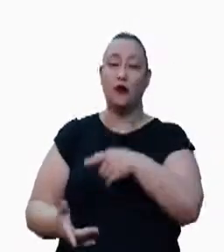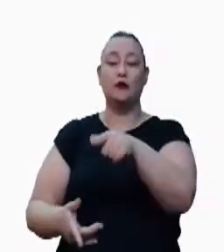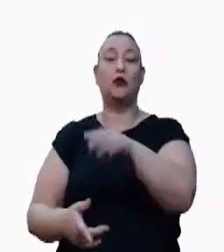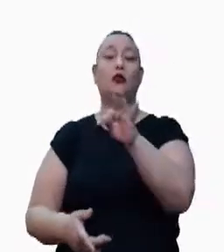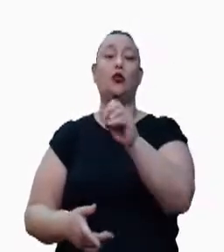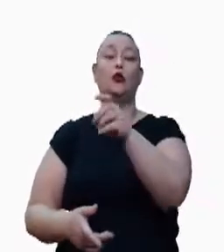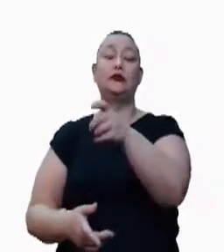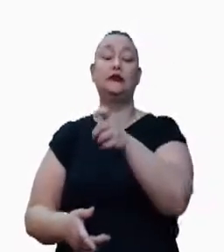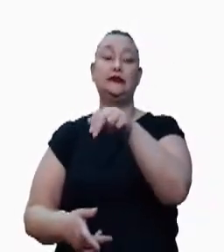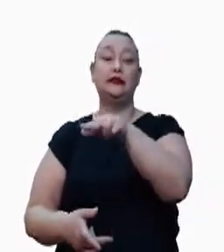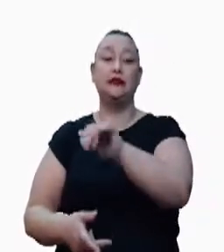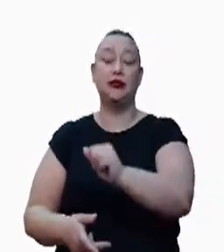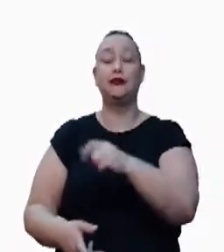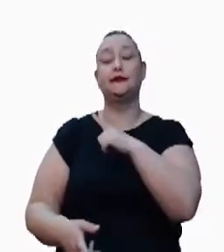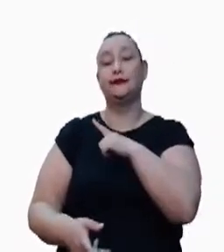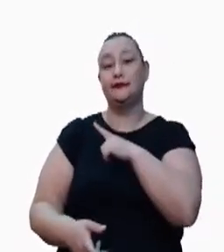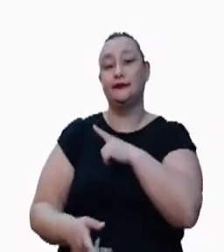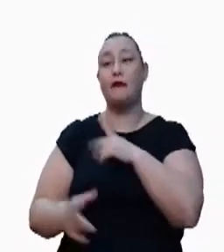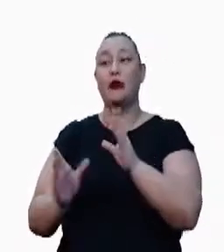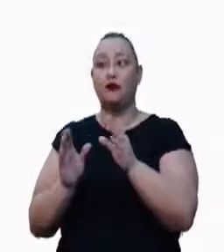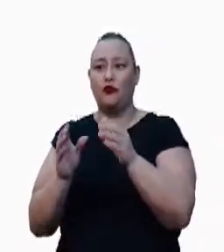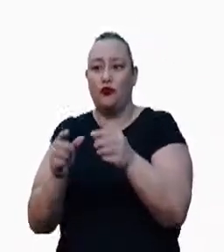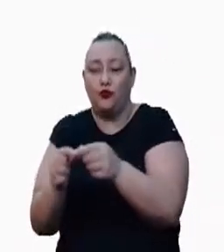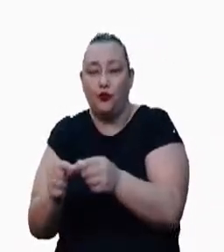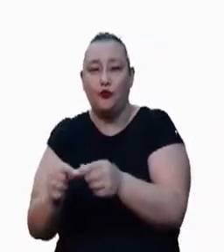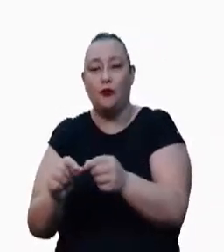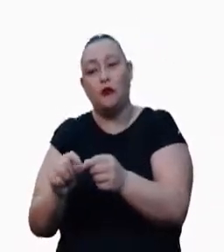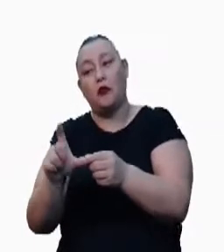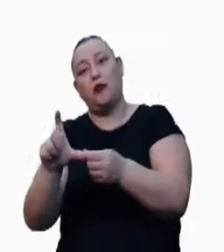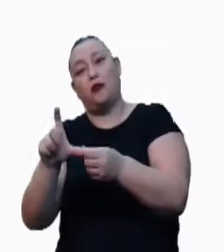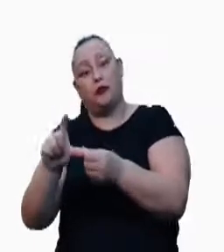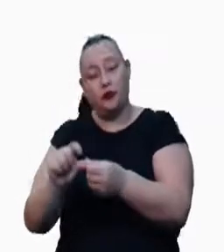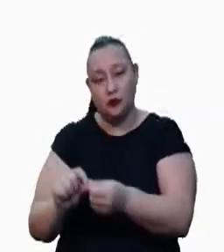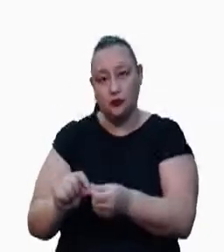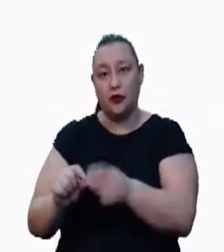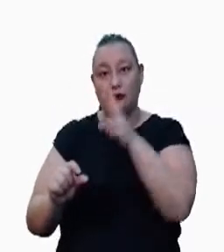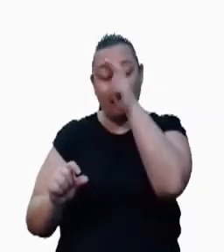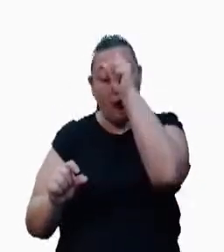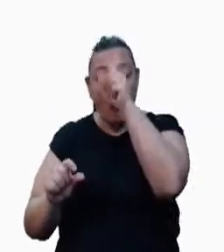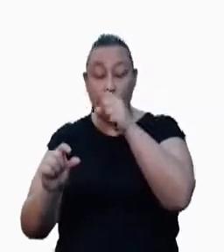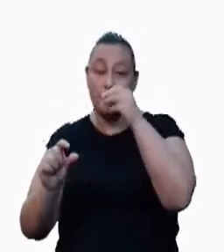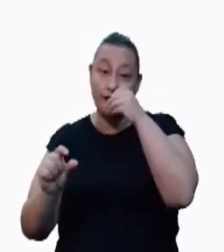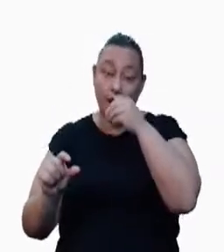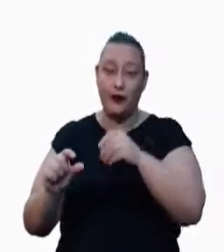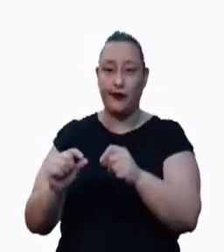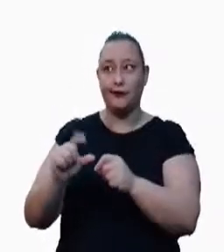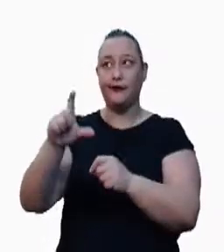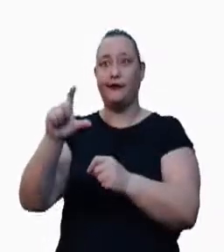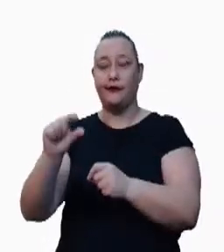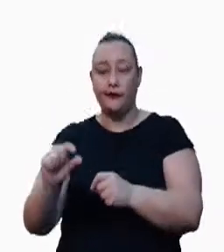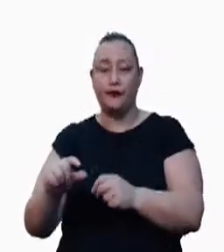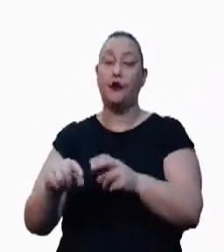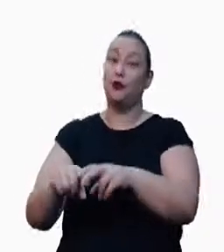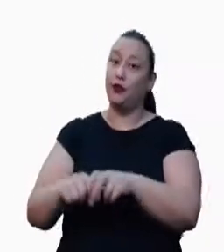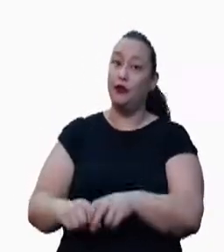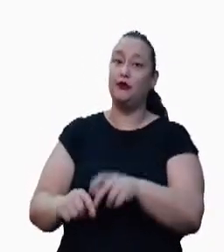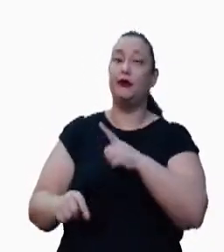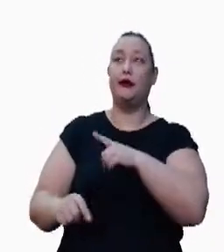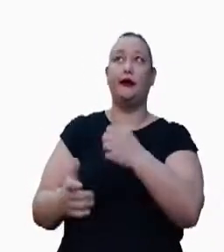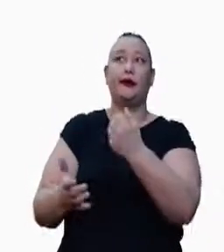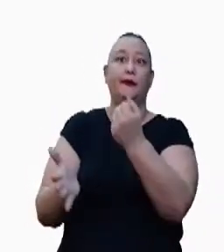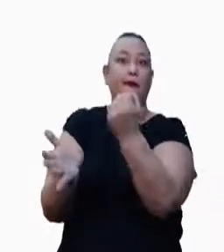toxina, ela está mais concentrada ou menos concentrada, digamos assim, de uma forma bem simples. Então, tem marca que